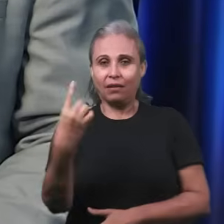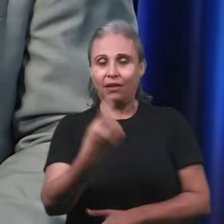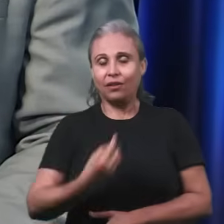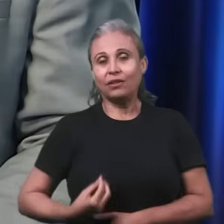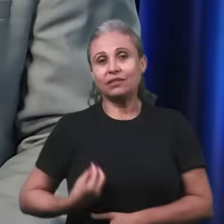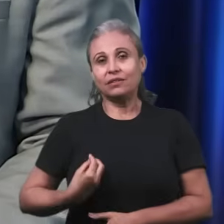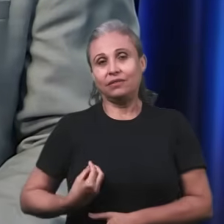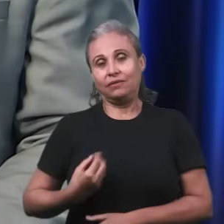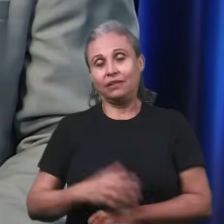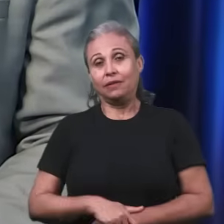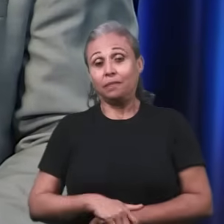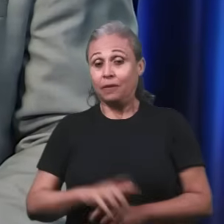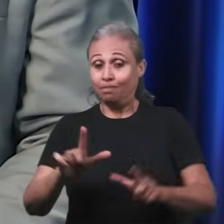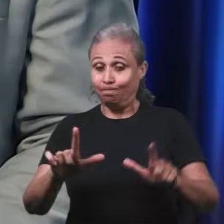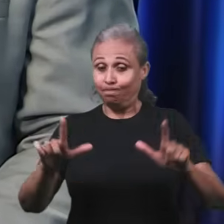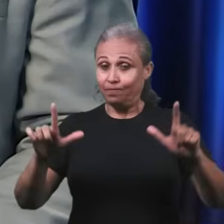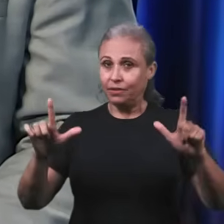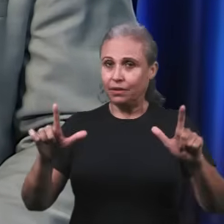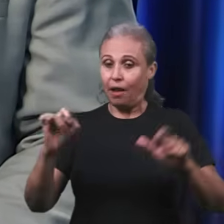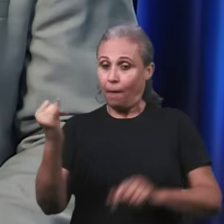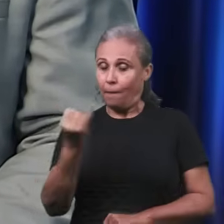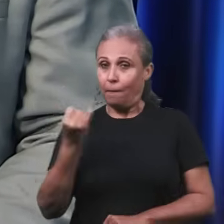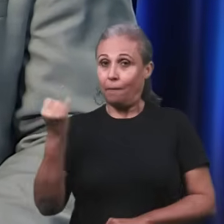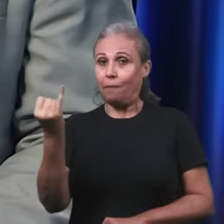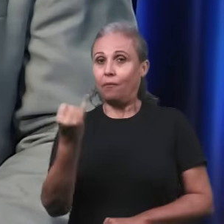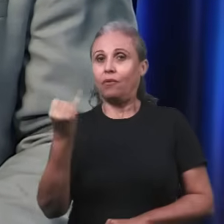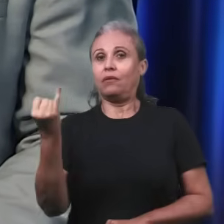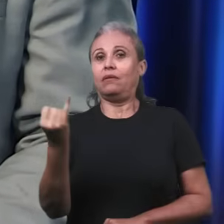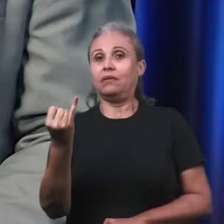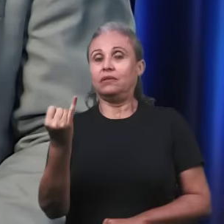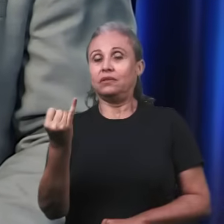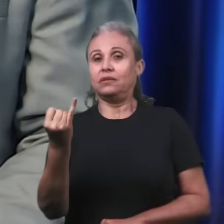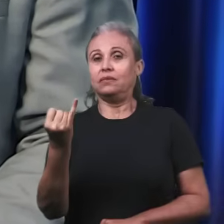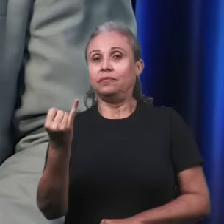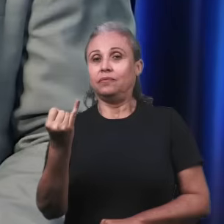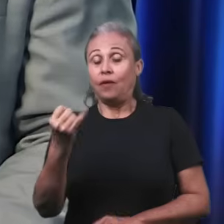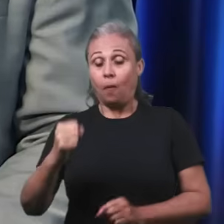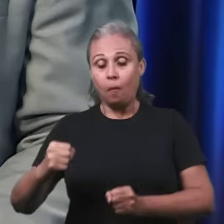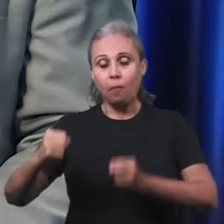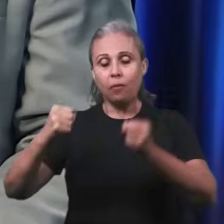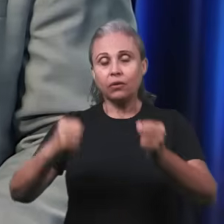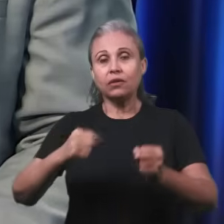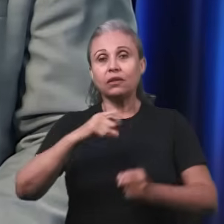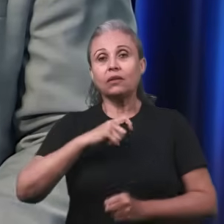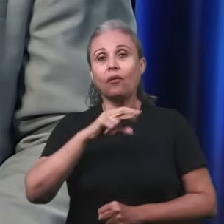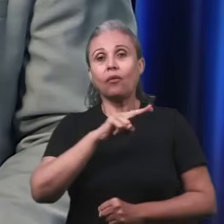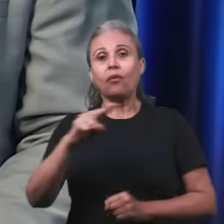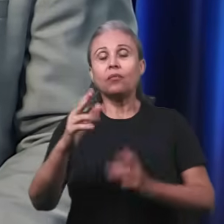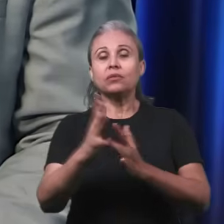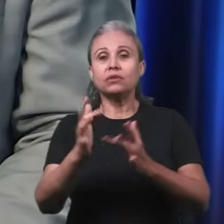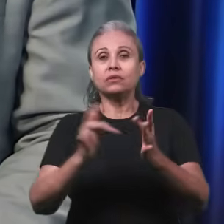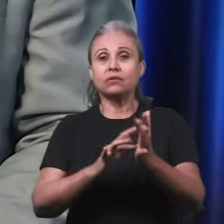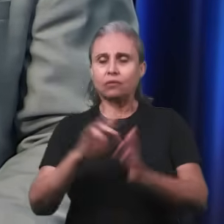queria destacar aqui, né, exatamente o poder do nome de Jesus, o valor do nome de Jesus. Em nome